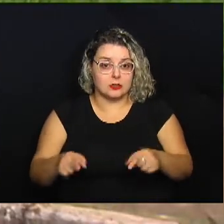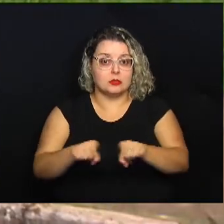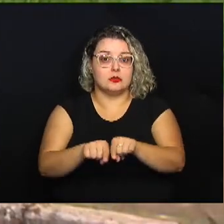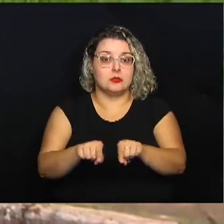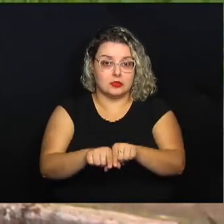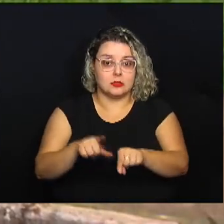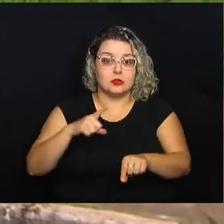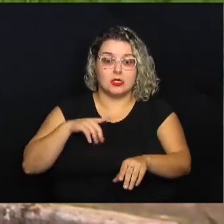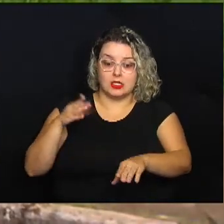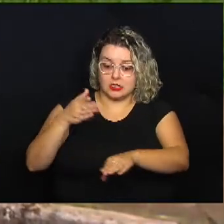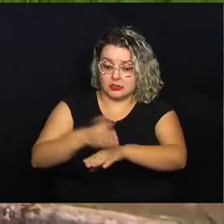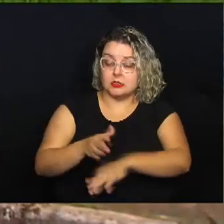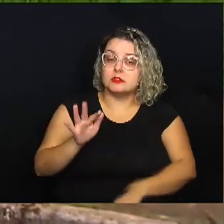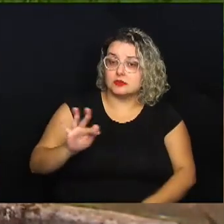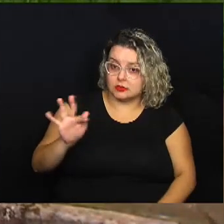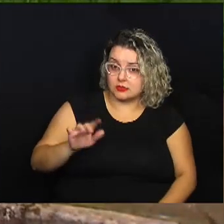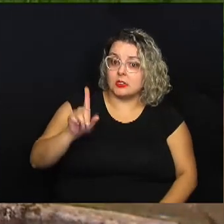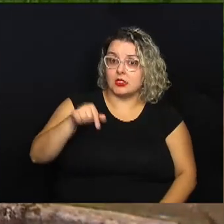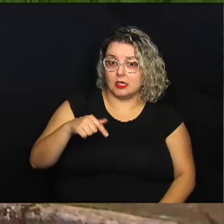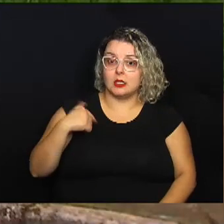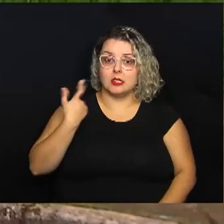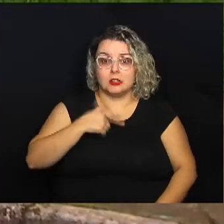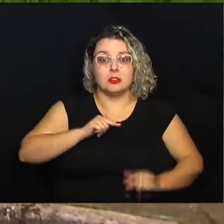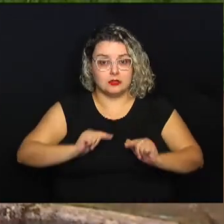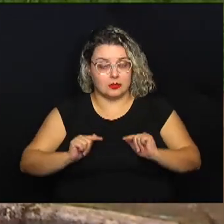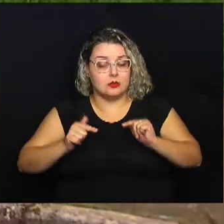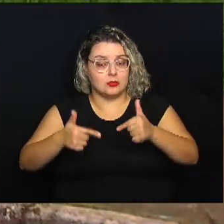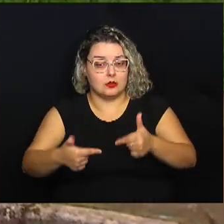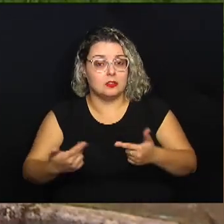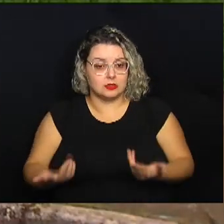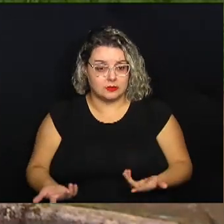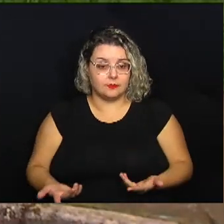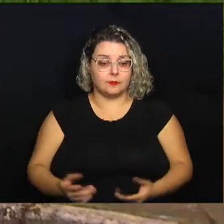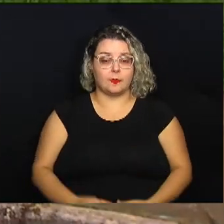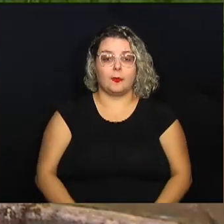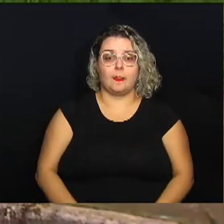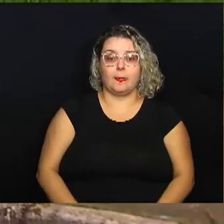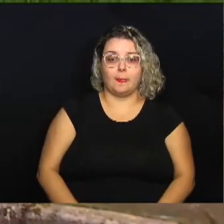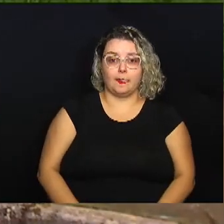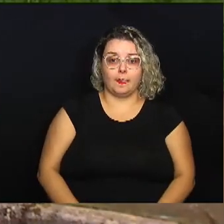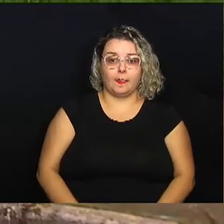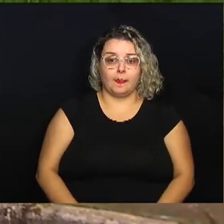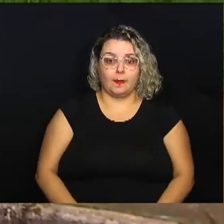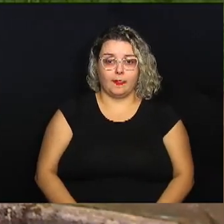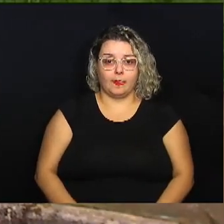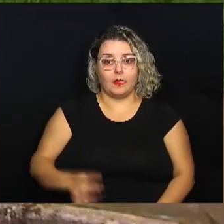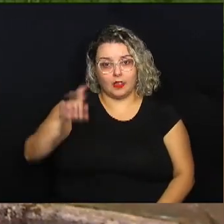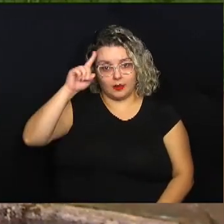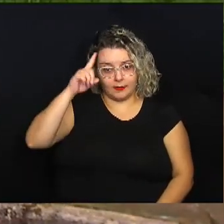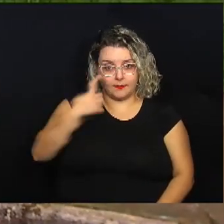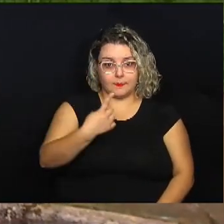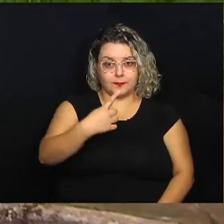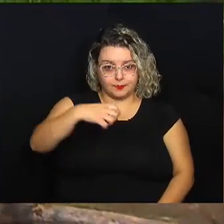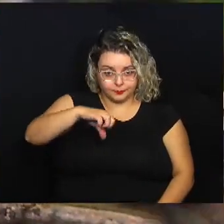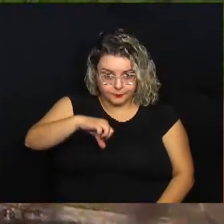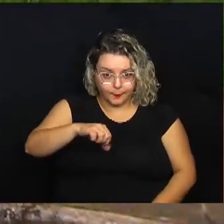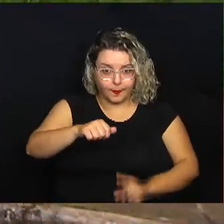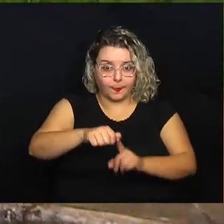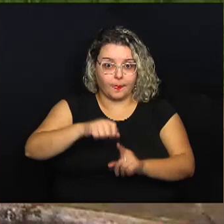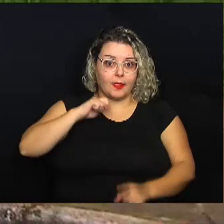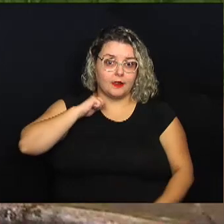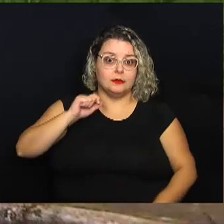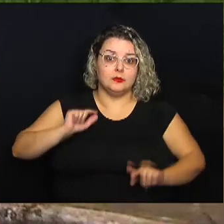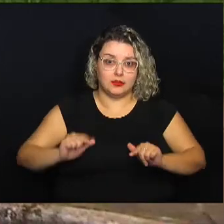à universidade também é a partir da nossa luta, né? Então, dia 19 é o dia dito como luta